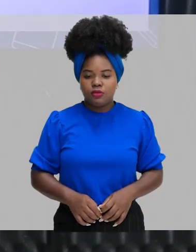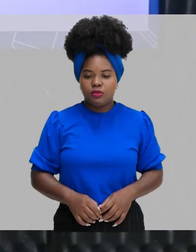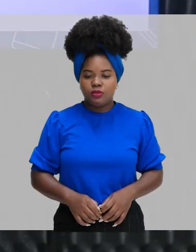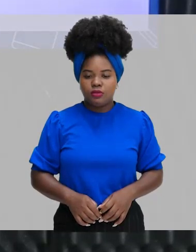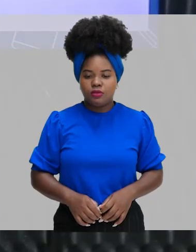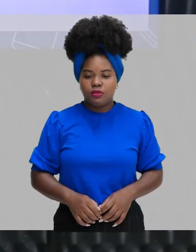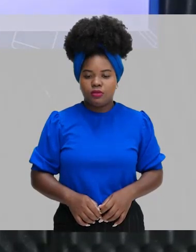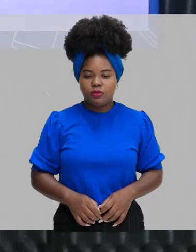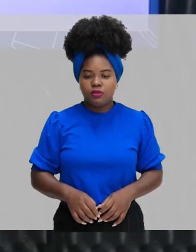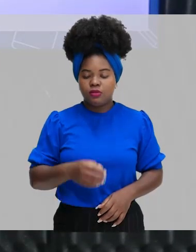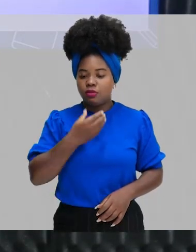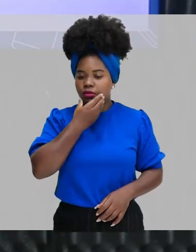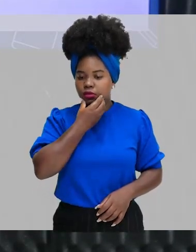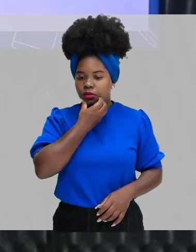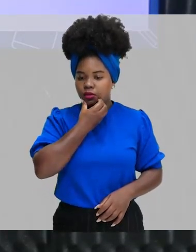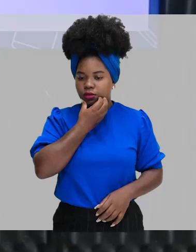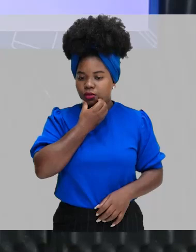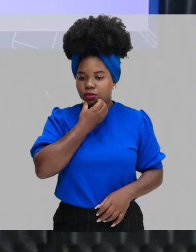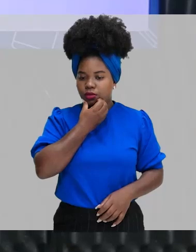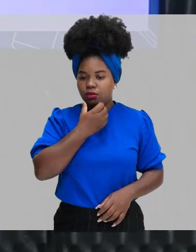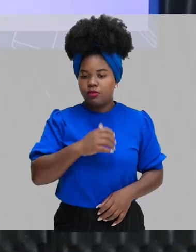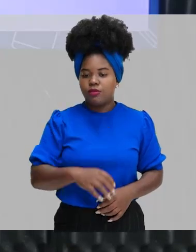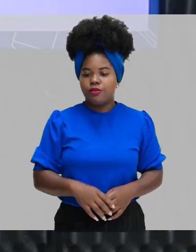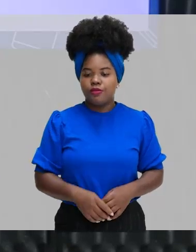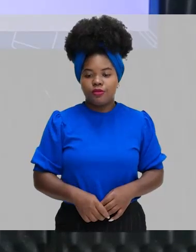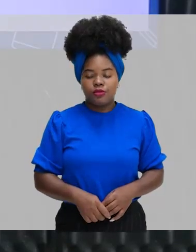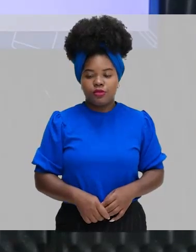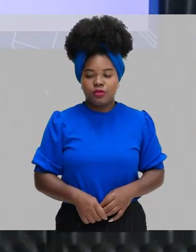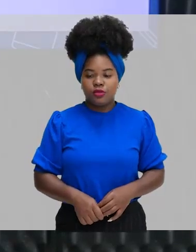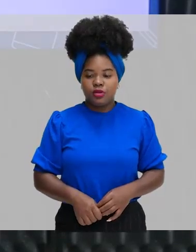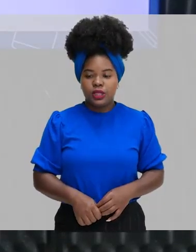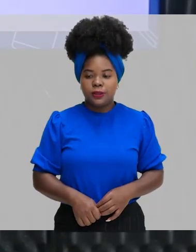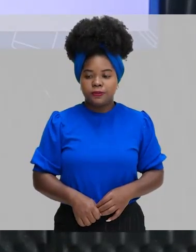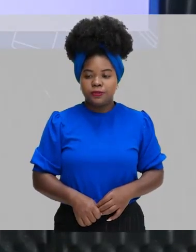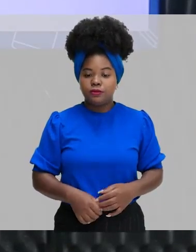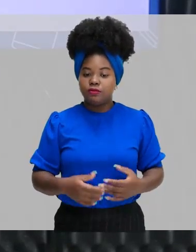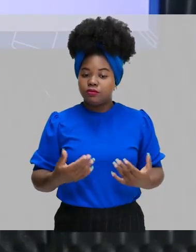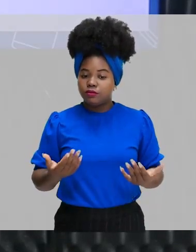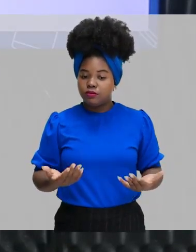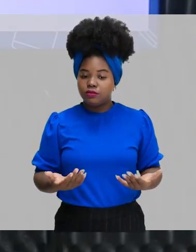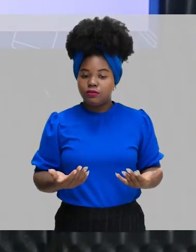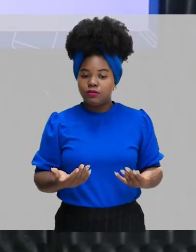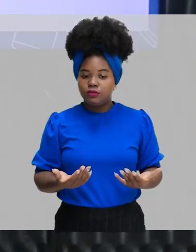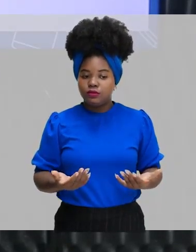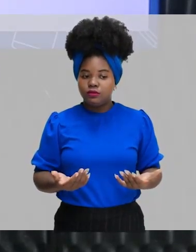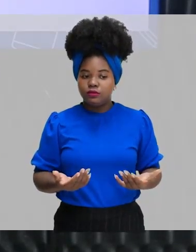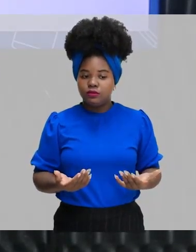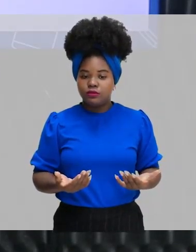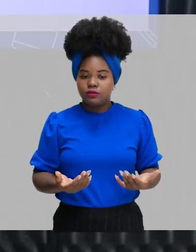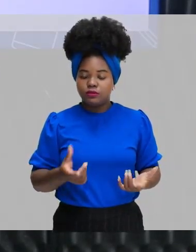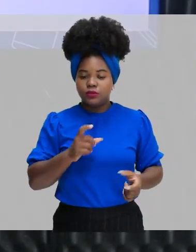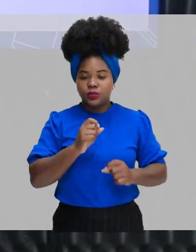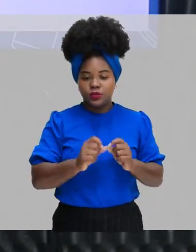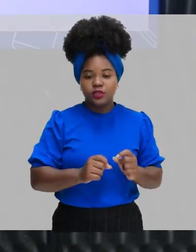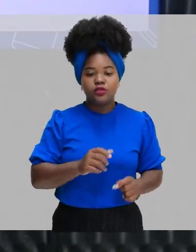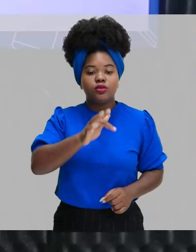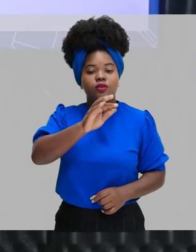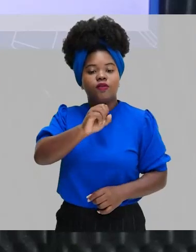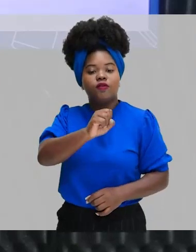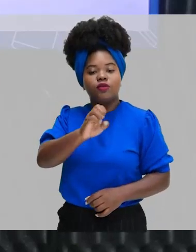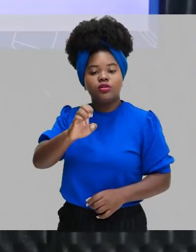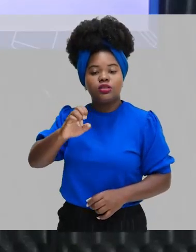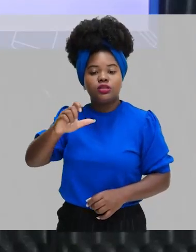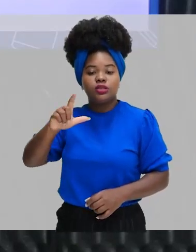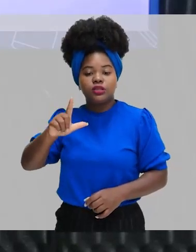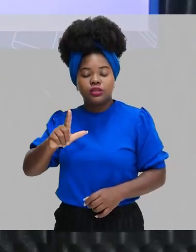texto só é possível devido a né então encontramos um um o o o um fóssil certo